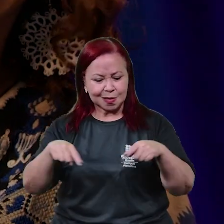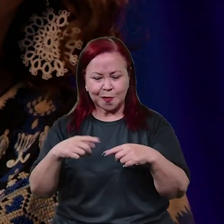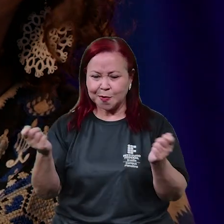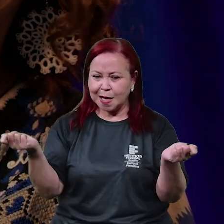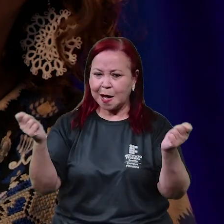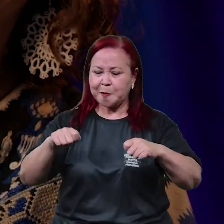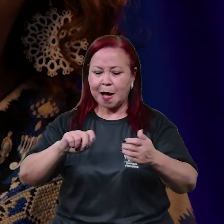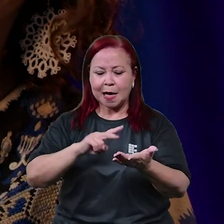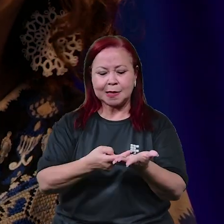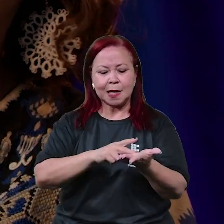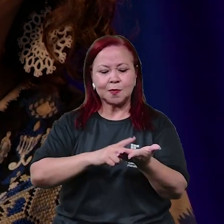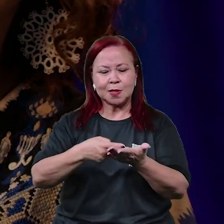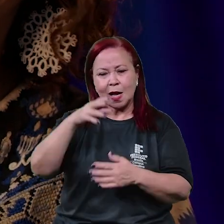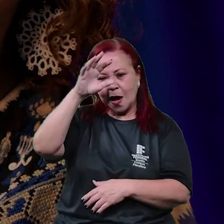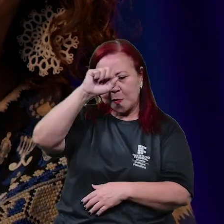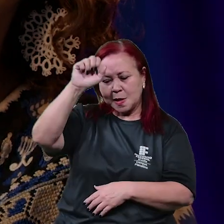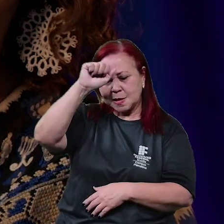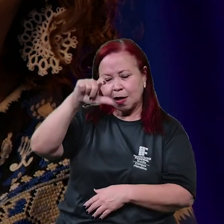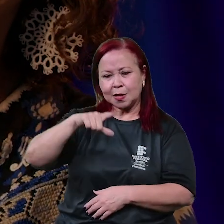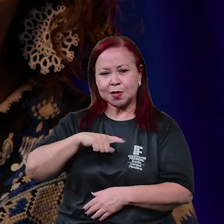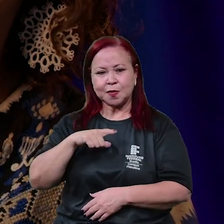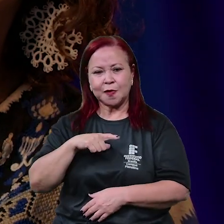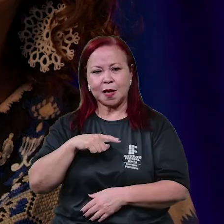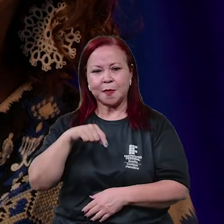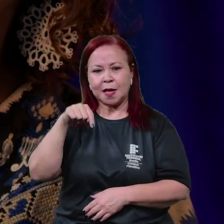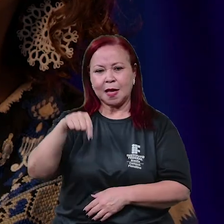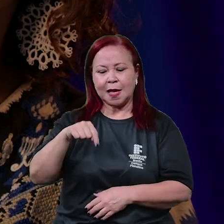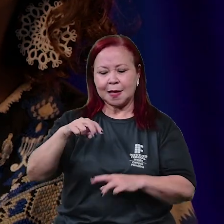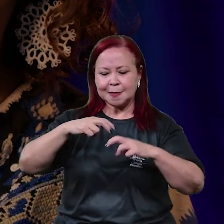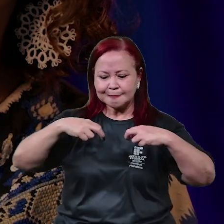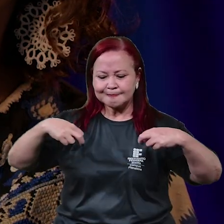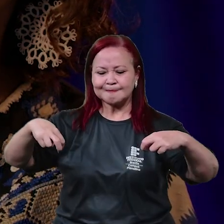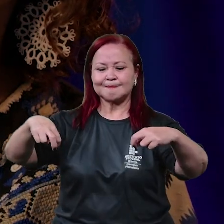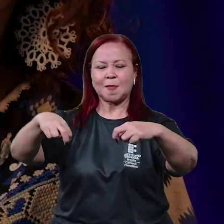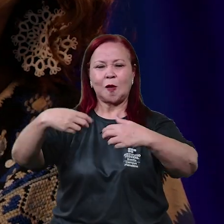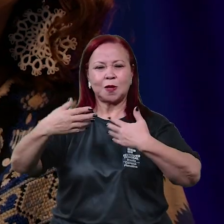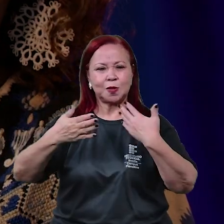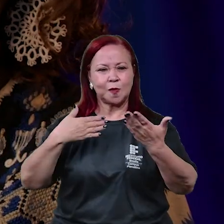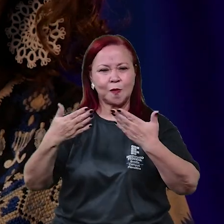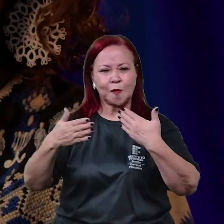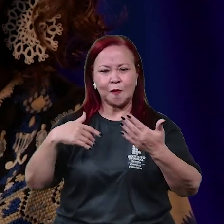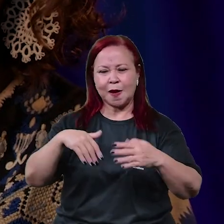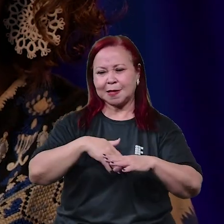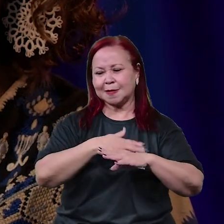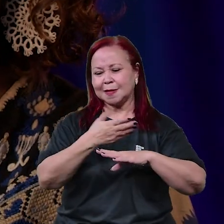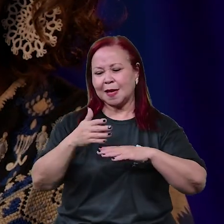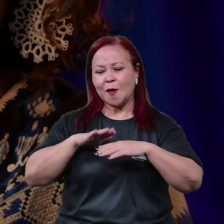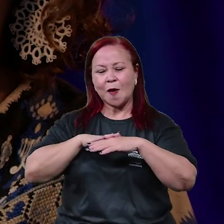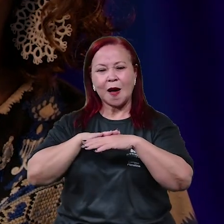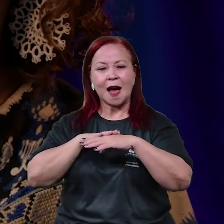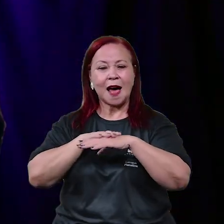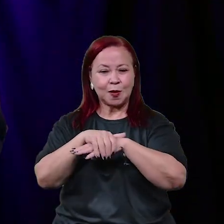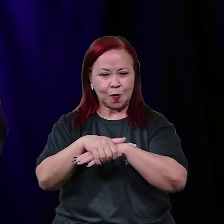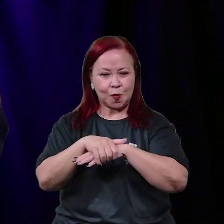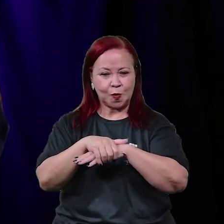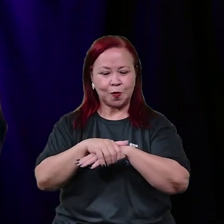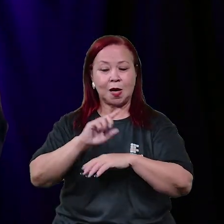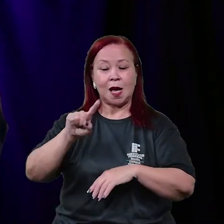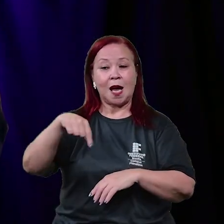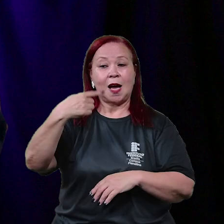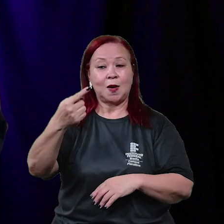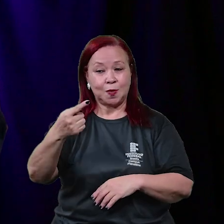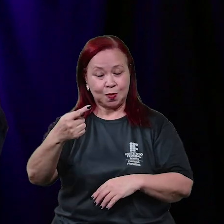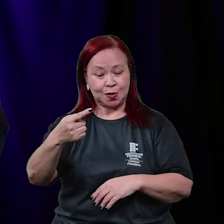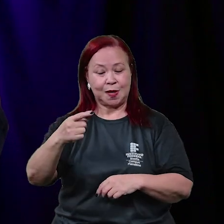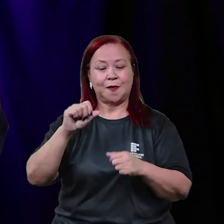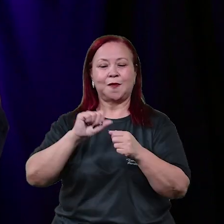de sala de aula seria capaz de traduzir o aprendizado que a gente teve, né, nessa roda de conversa, né, durante uma noite. Aí, no dia seguinte,